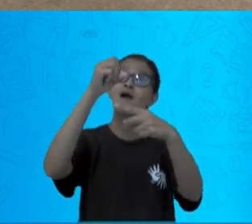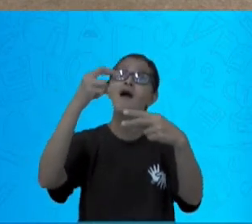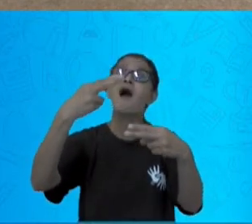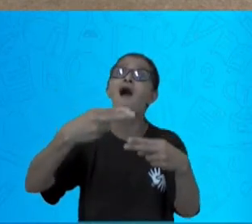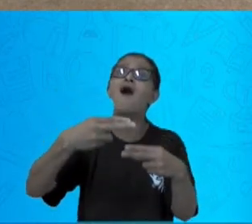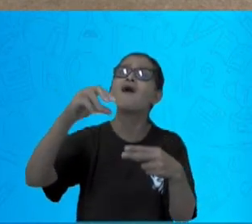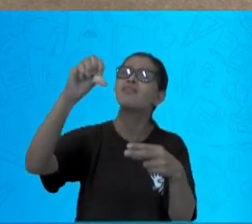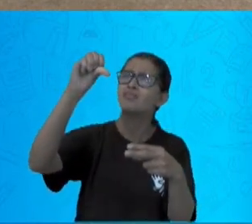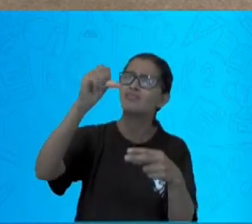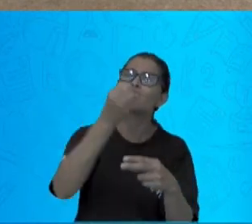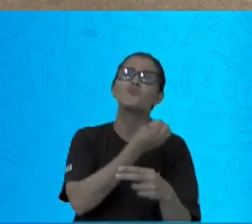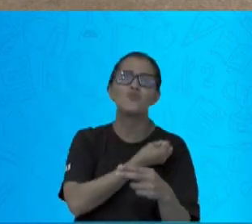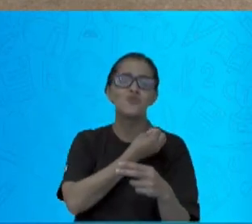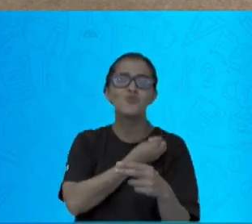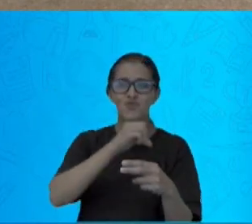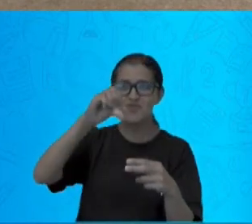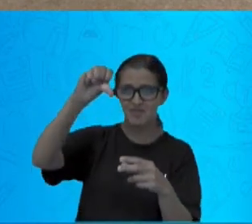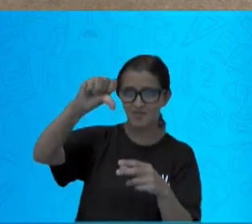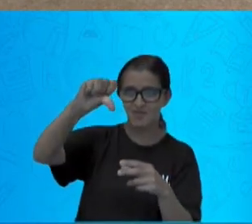Oh, que massa, hein?